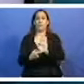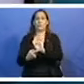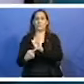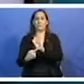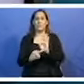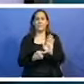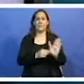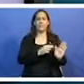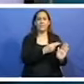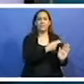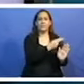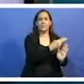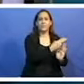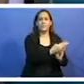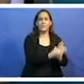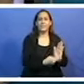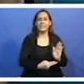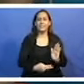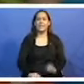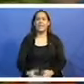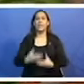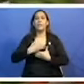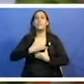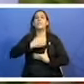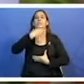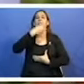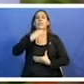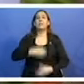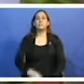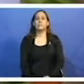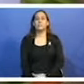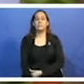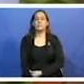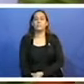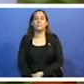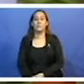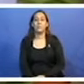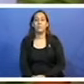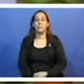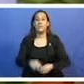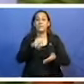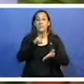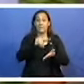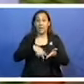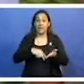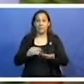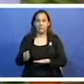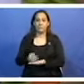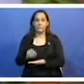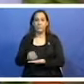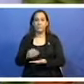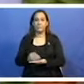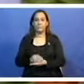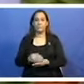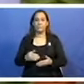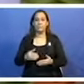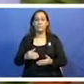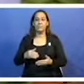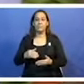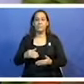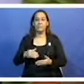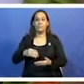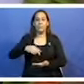ilustração. Então, é sobre a girafa que a gente vai falar. Se você lesse um livro com o título O Baile da